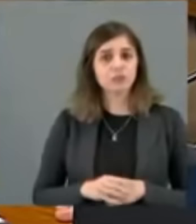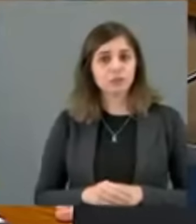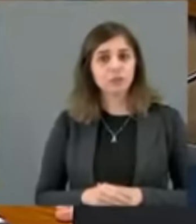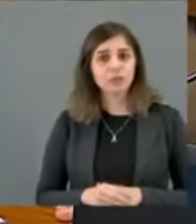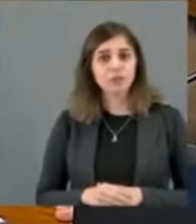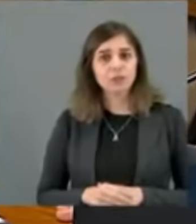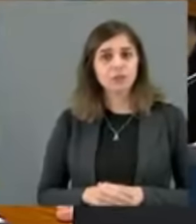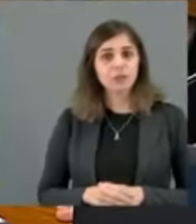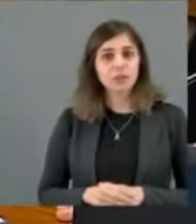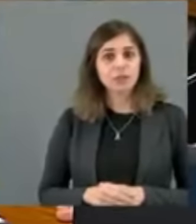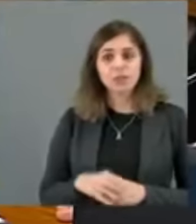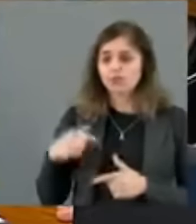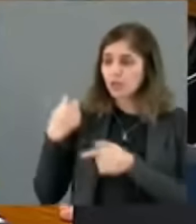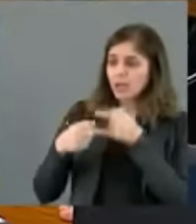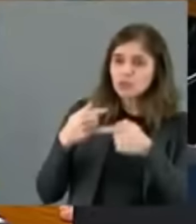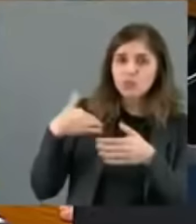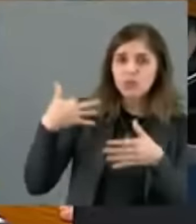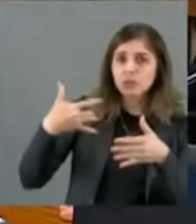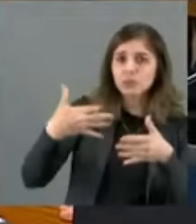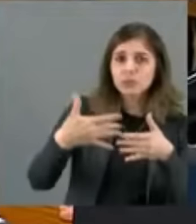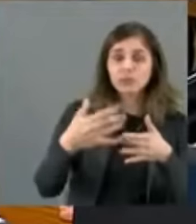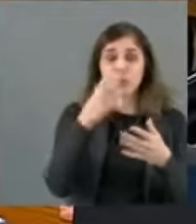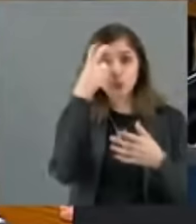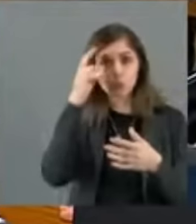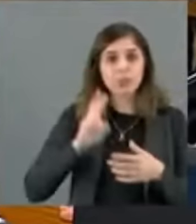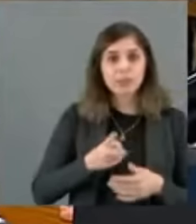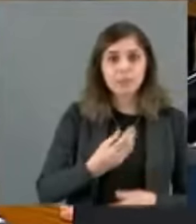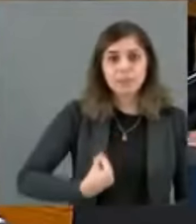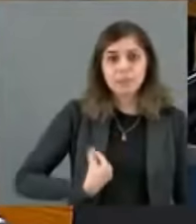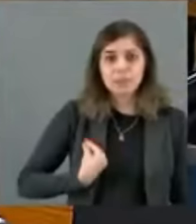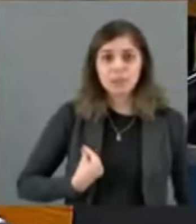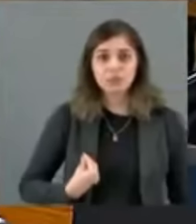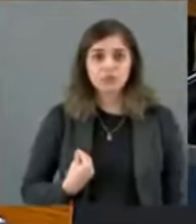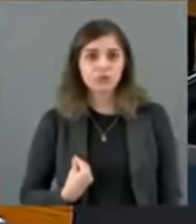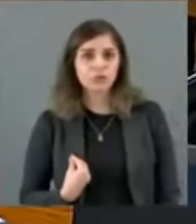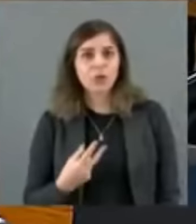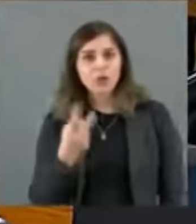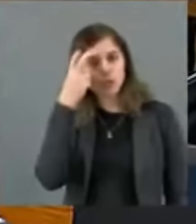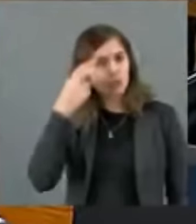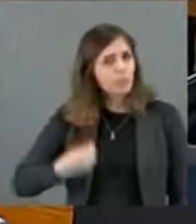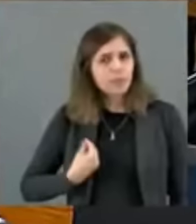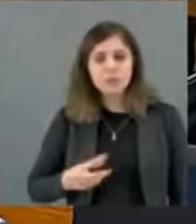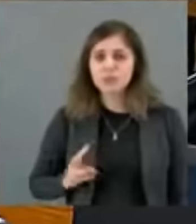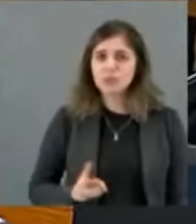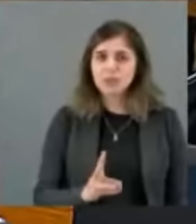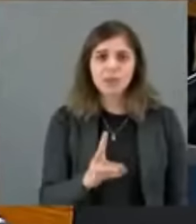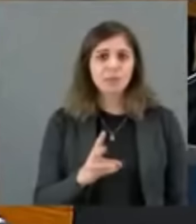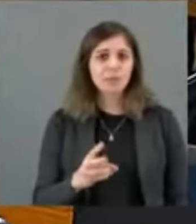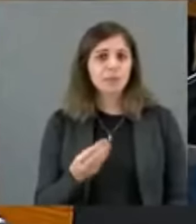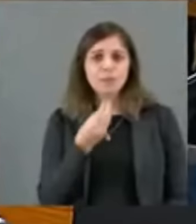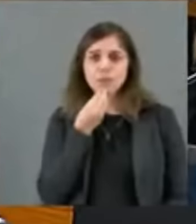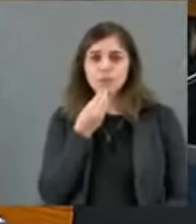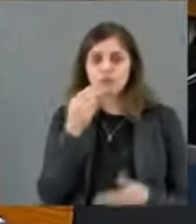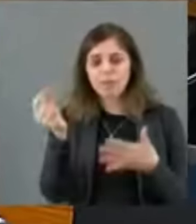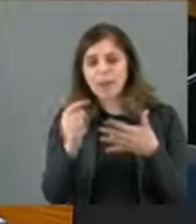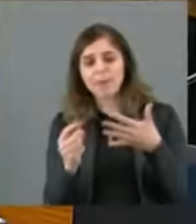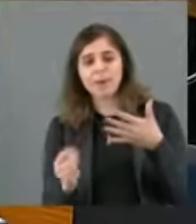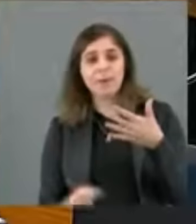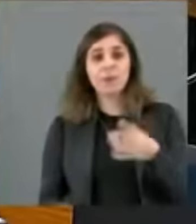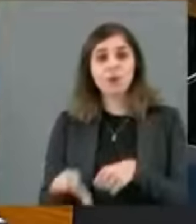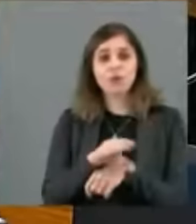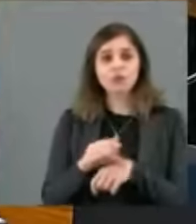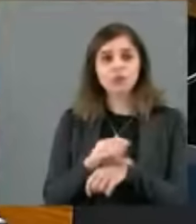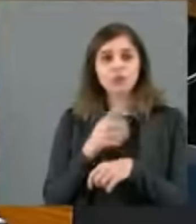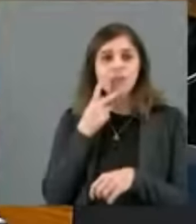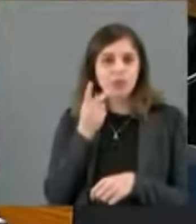primeira, segunda, terceira geração, e que a cultura sempre está ali. A cultura sempre está lá. Eu poderia estar aqui elencando vários dispositivos na Constituição